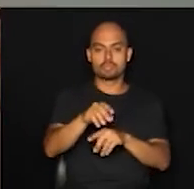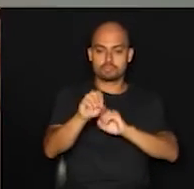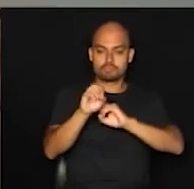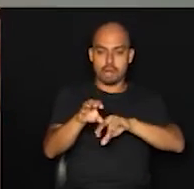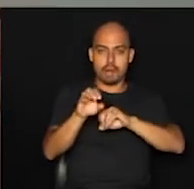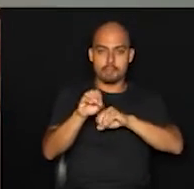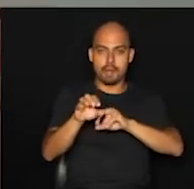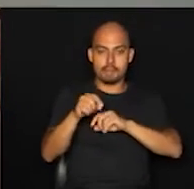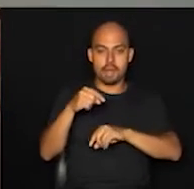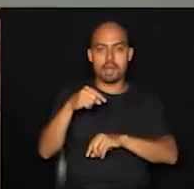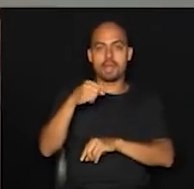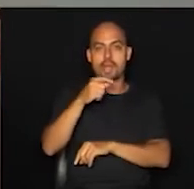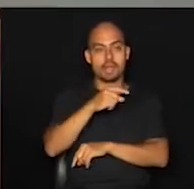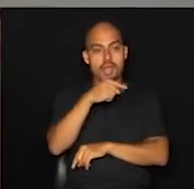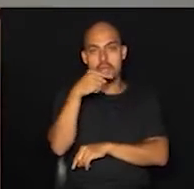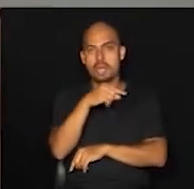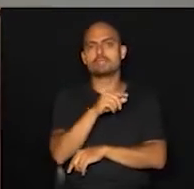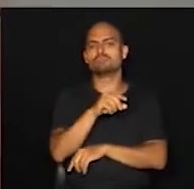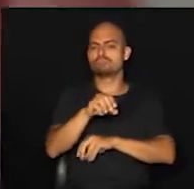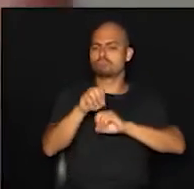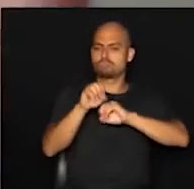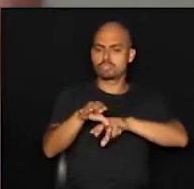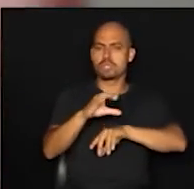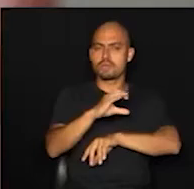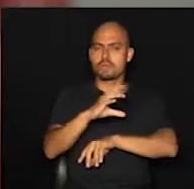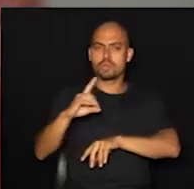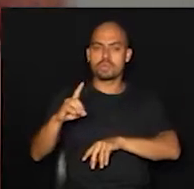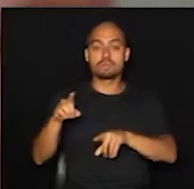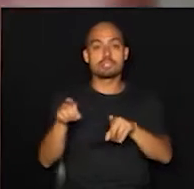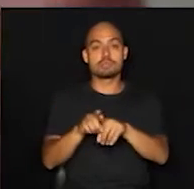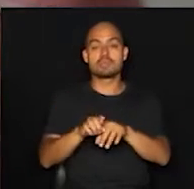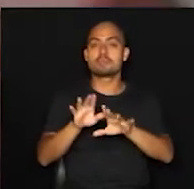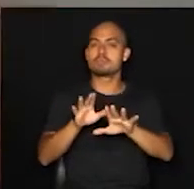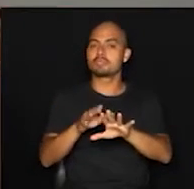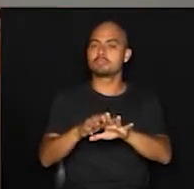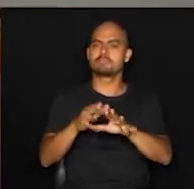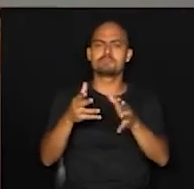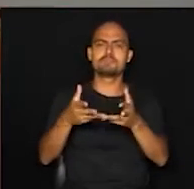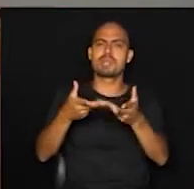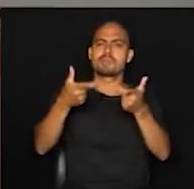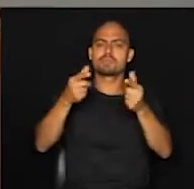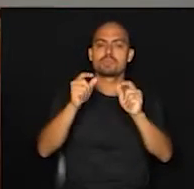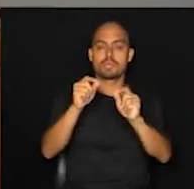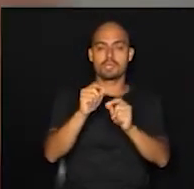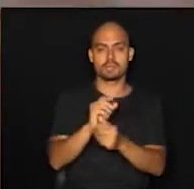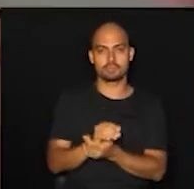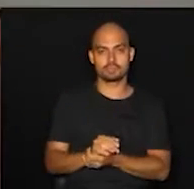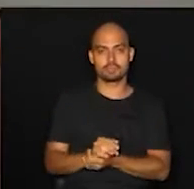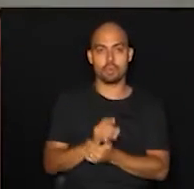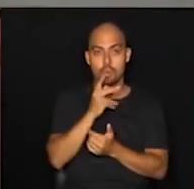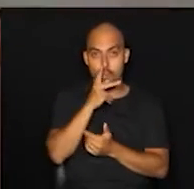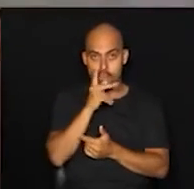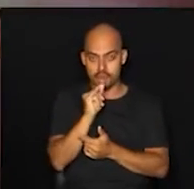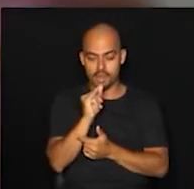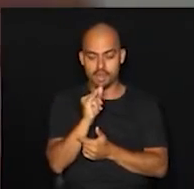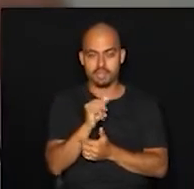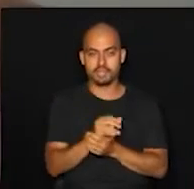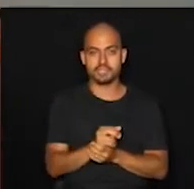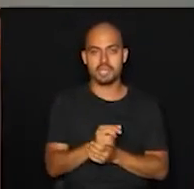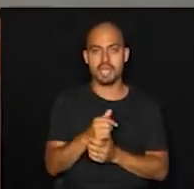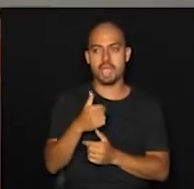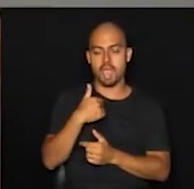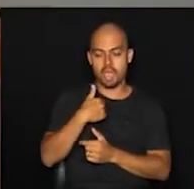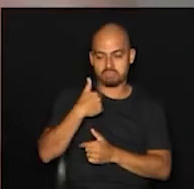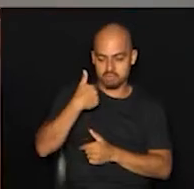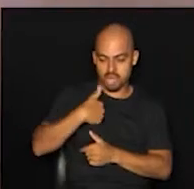era o coordenador da obra educacional. E o que é fantástico é quando ele diz, Dom Pedro, que para ele instruir as